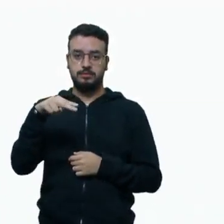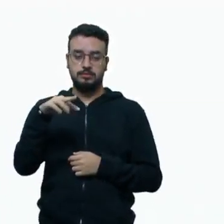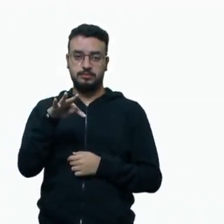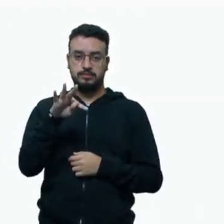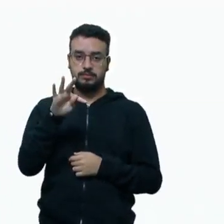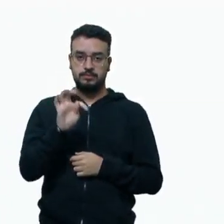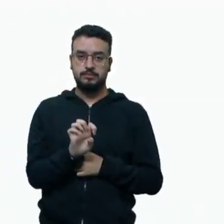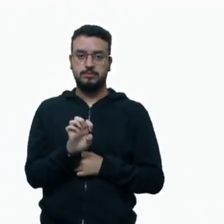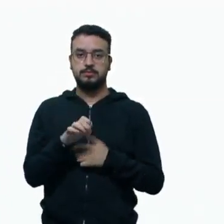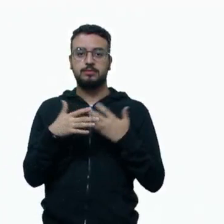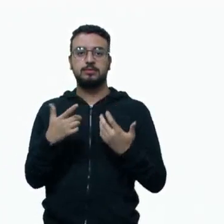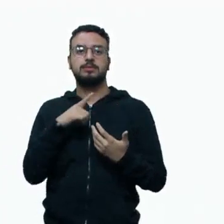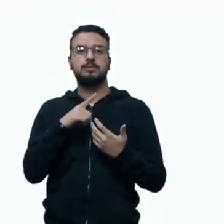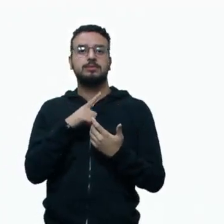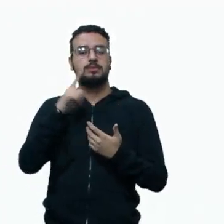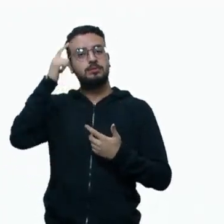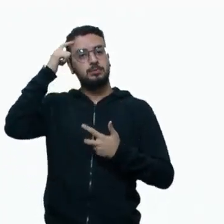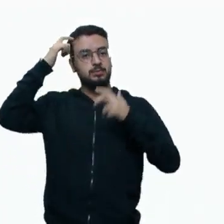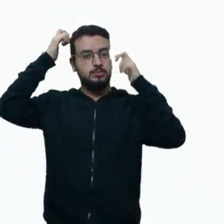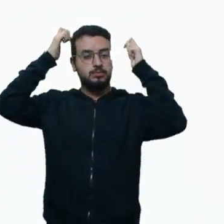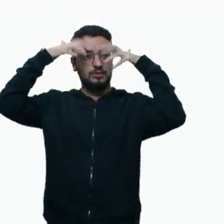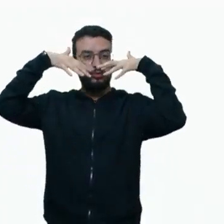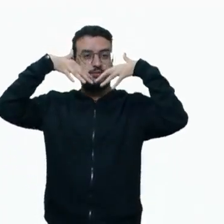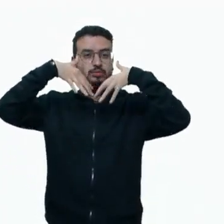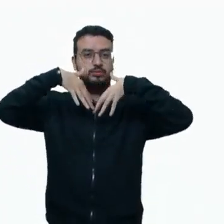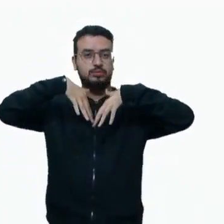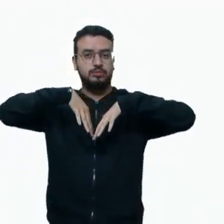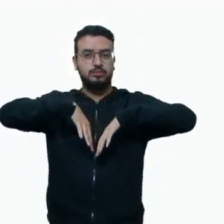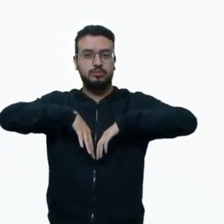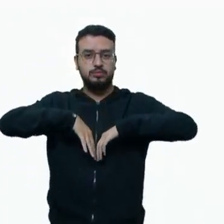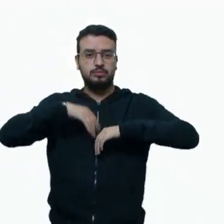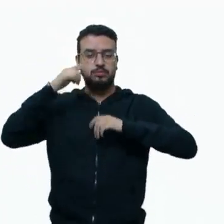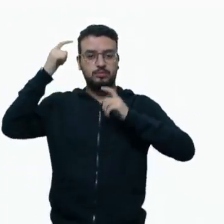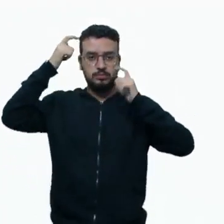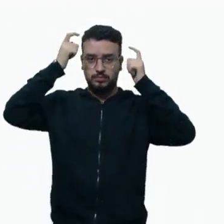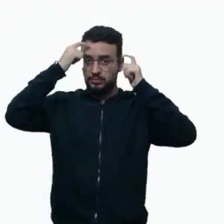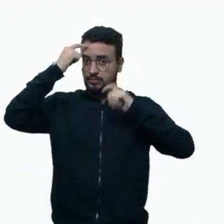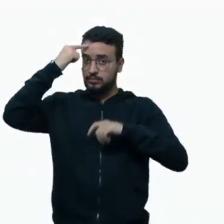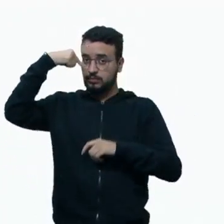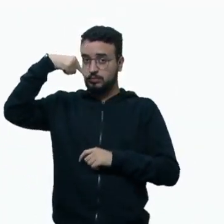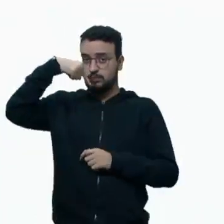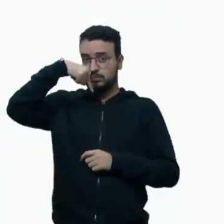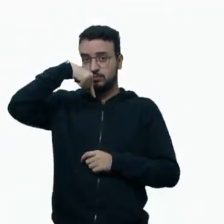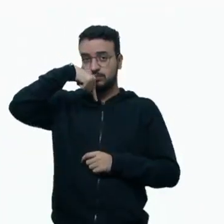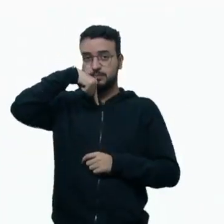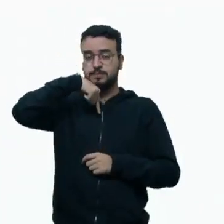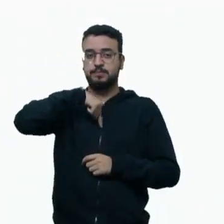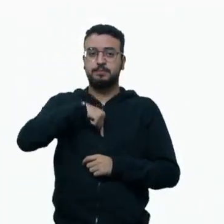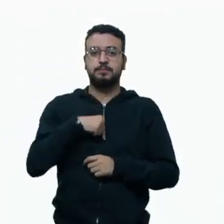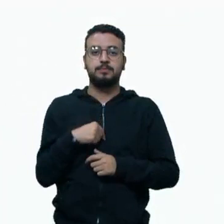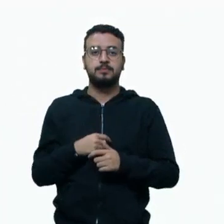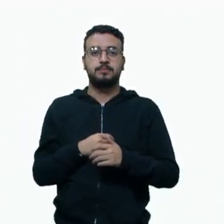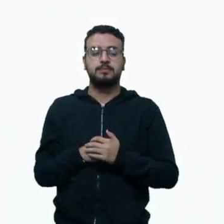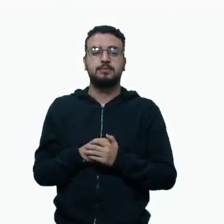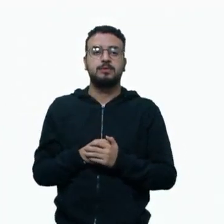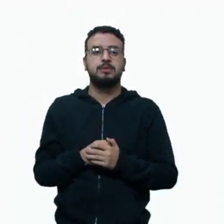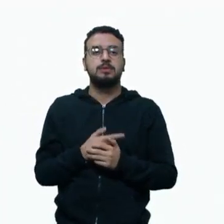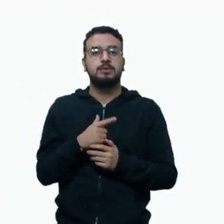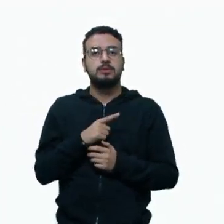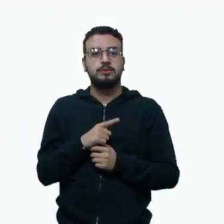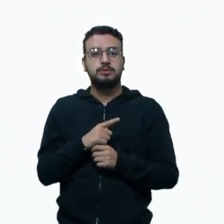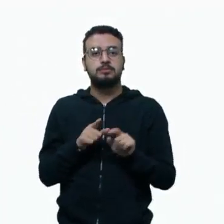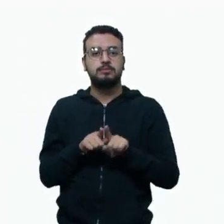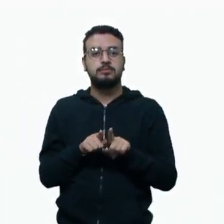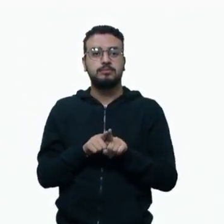Ele conduz impulsos da medula para o encéfalo e deixa para a medula. Então, na verdade, ele faz duas vias, no caso. E eu tenho